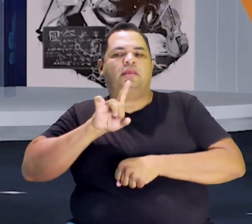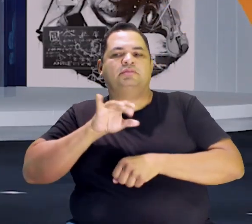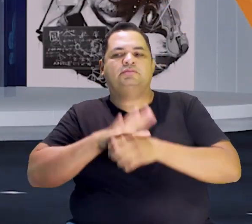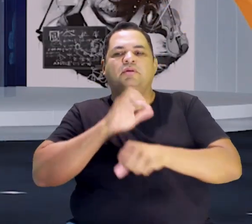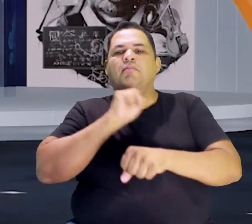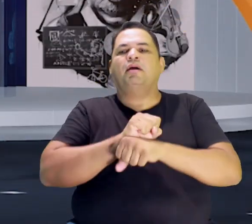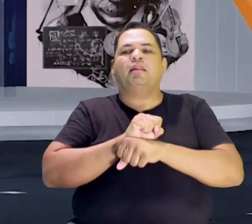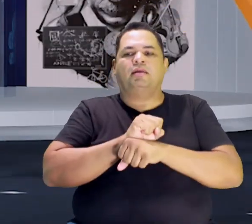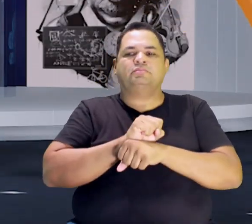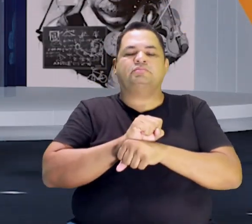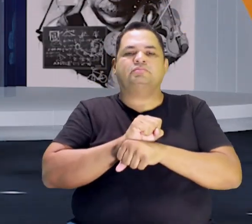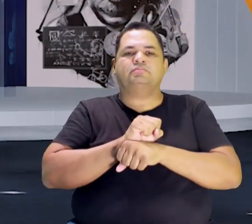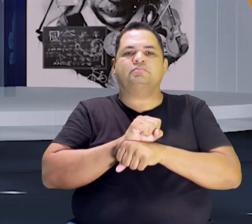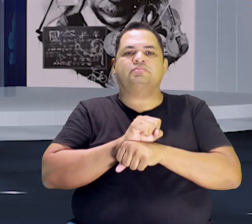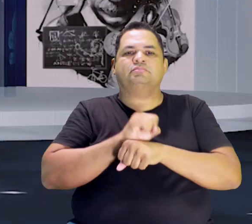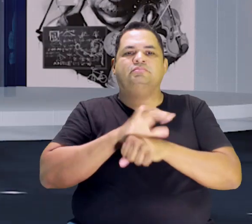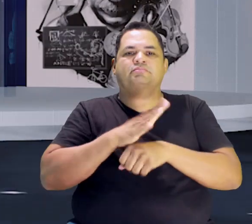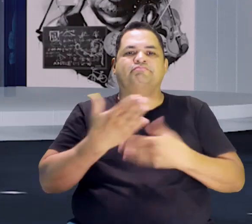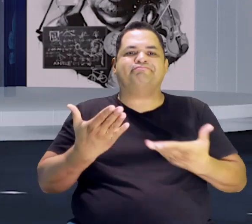né?